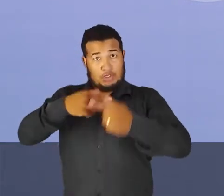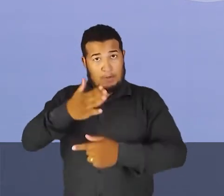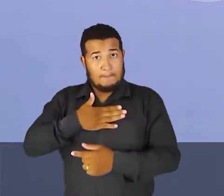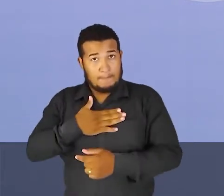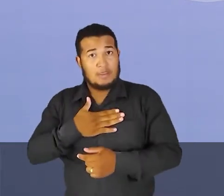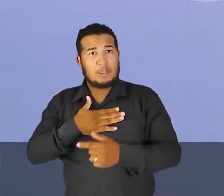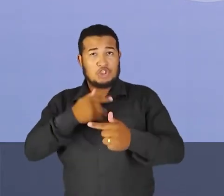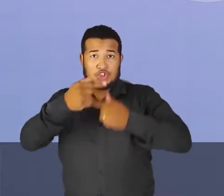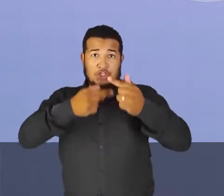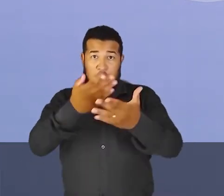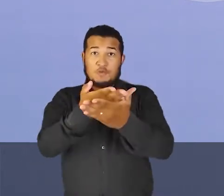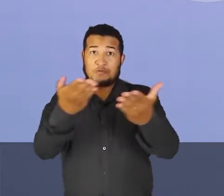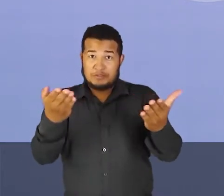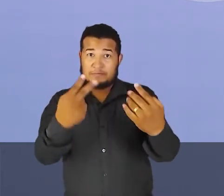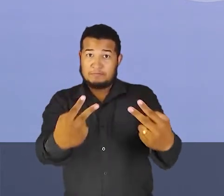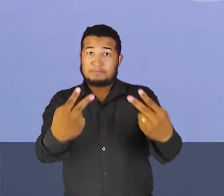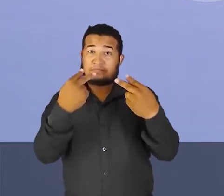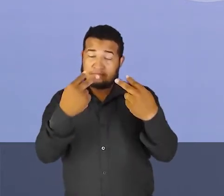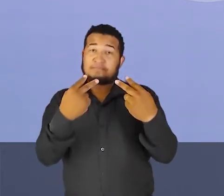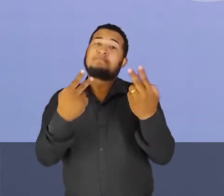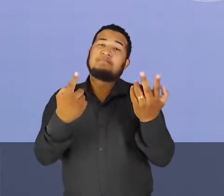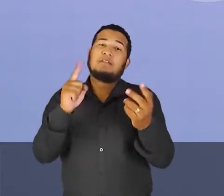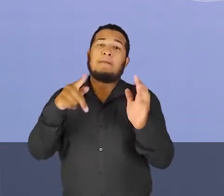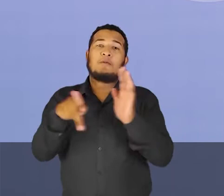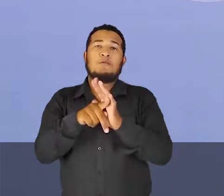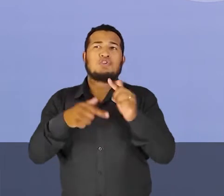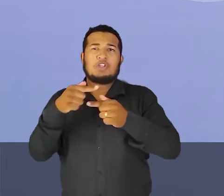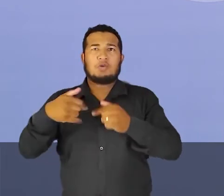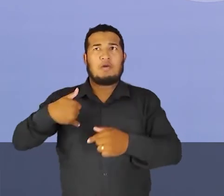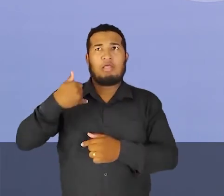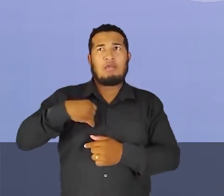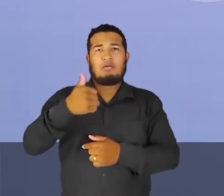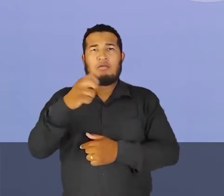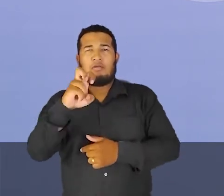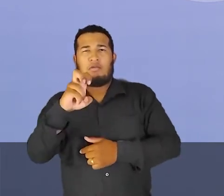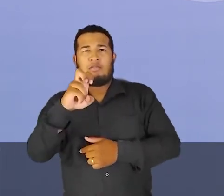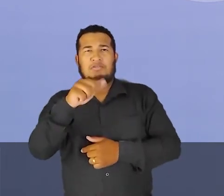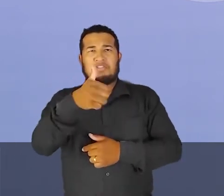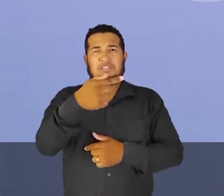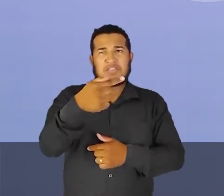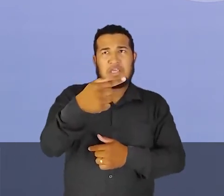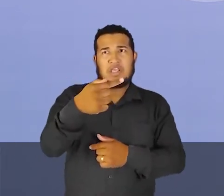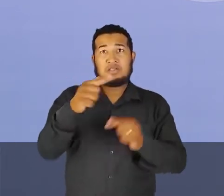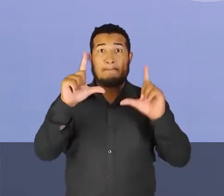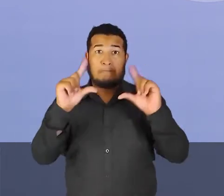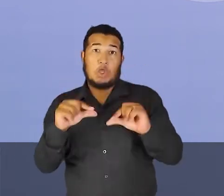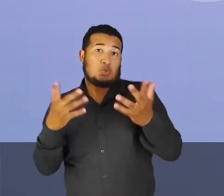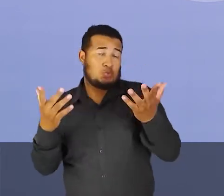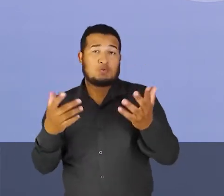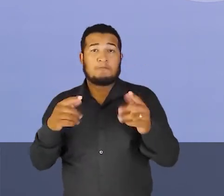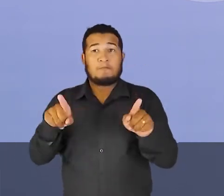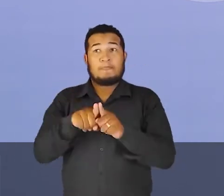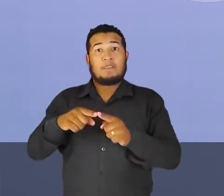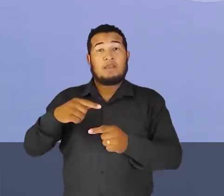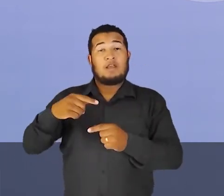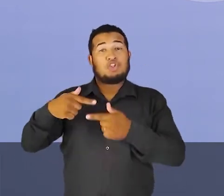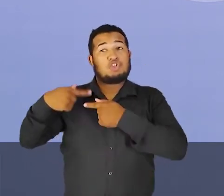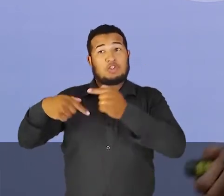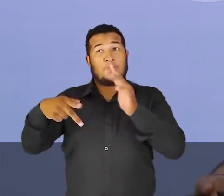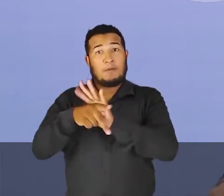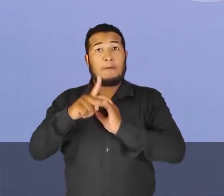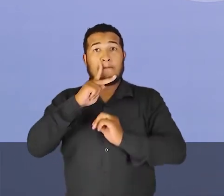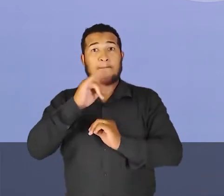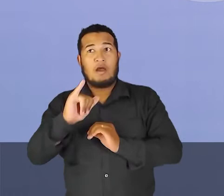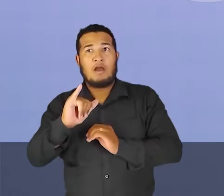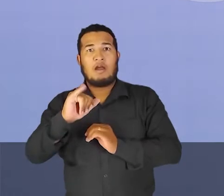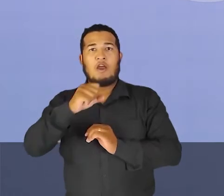minha geração, da geração de você que está me assistindo, né, a geração com 15, 16, 17 anos ou até menos, a geração dos